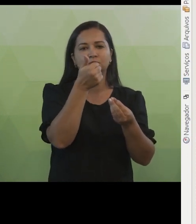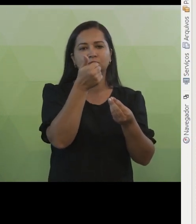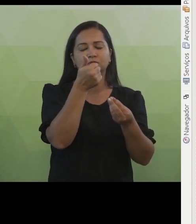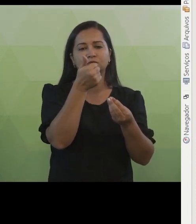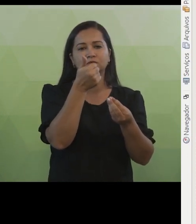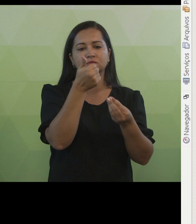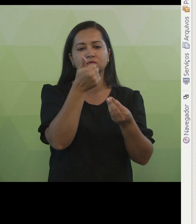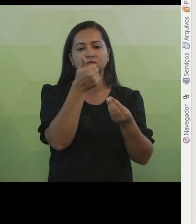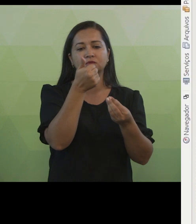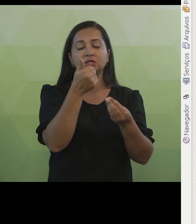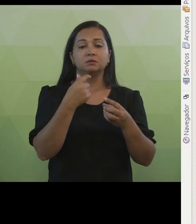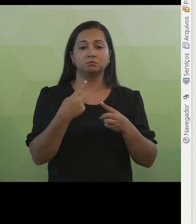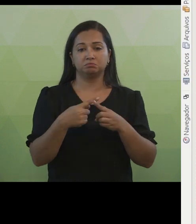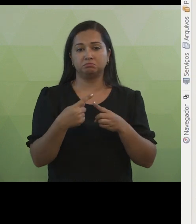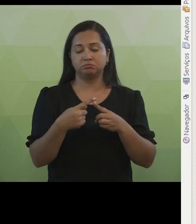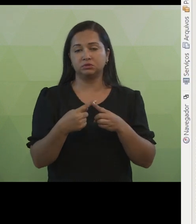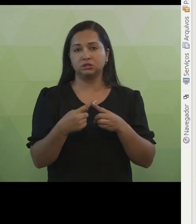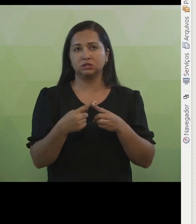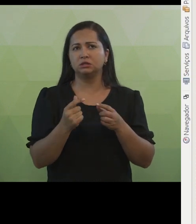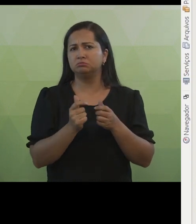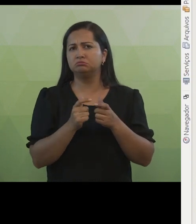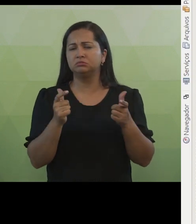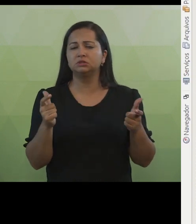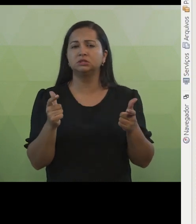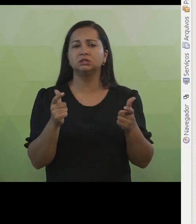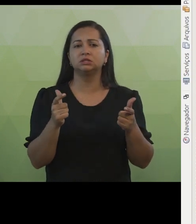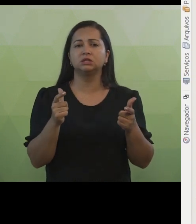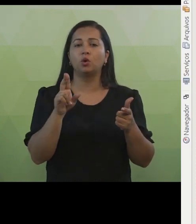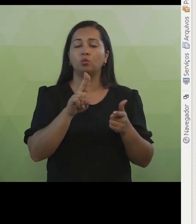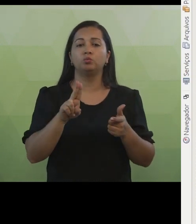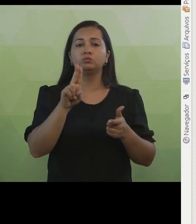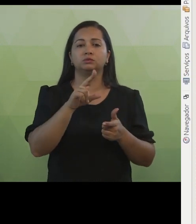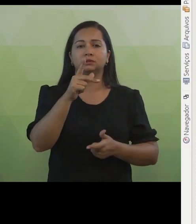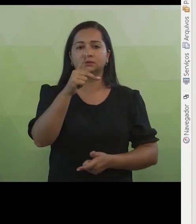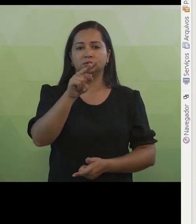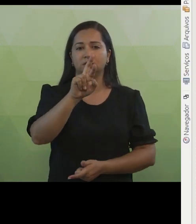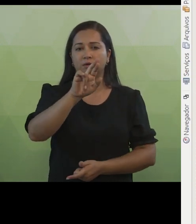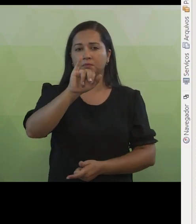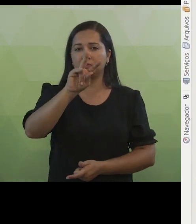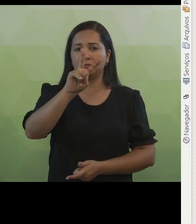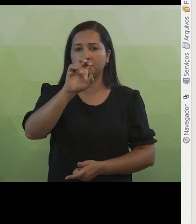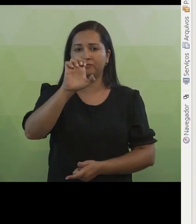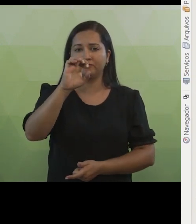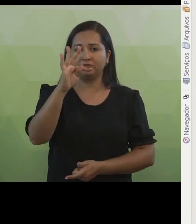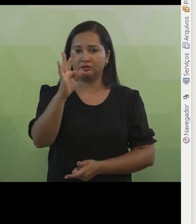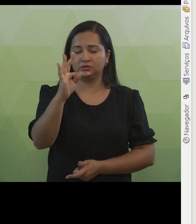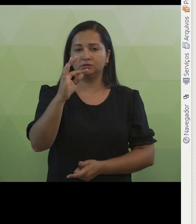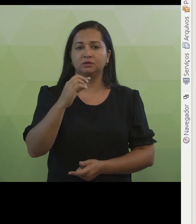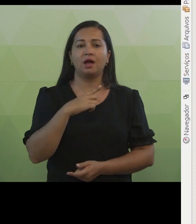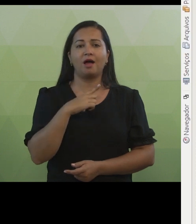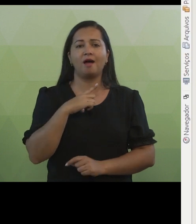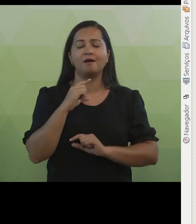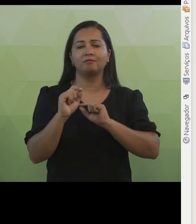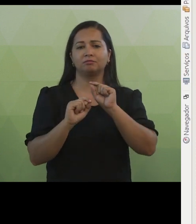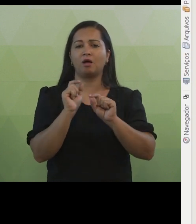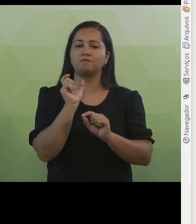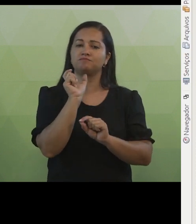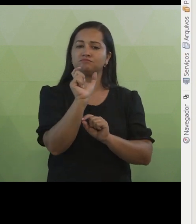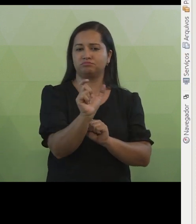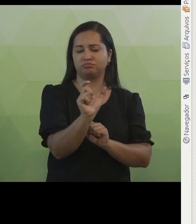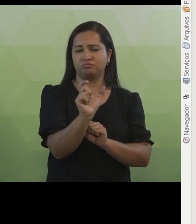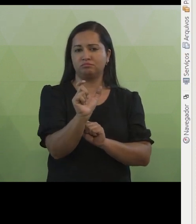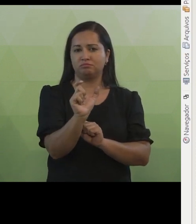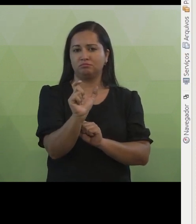Geralmente, são definidos os atributos como do tipo private. Quando eu defino um atributo do tipo private